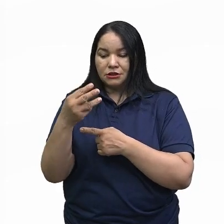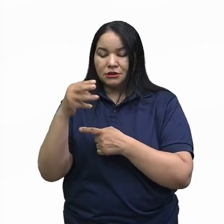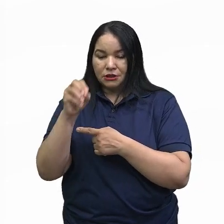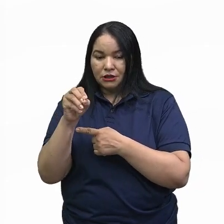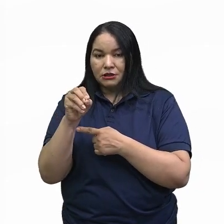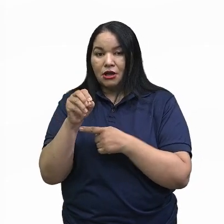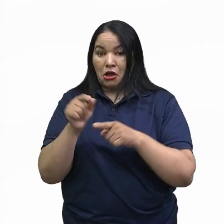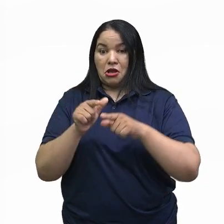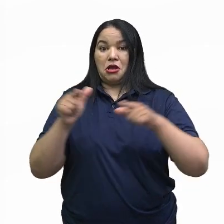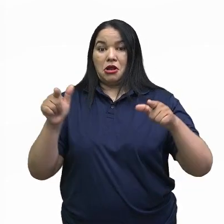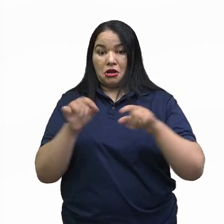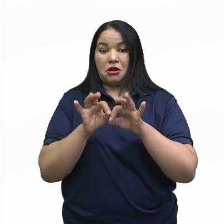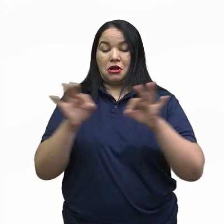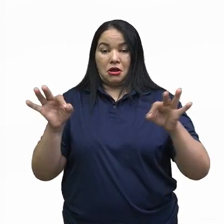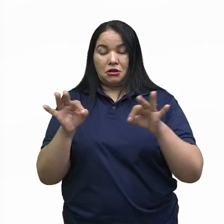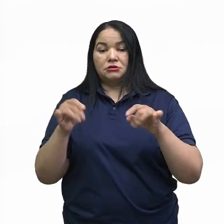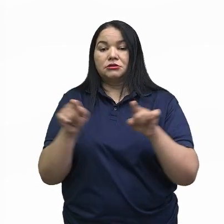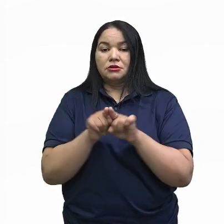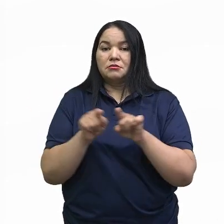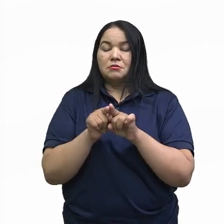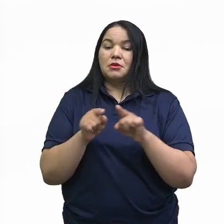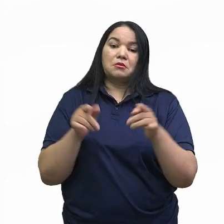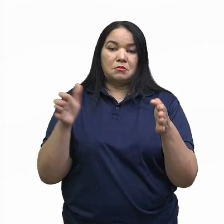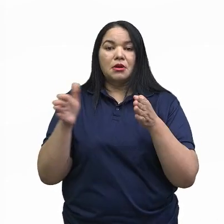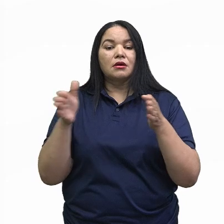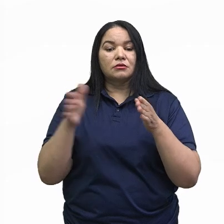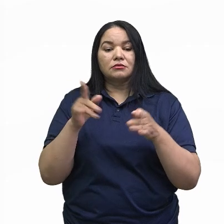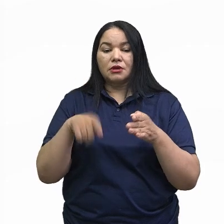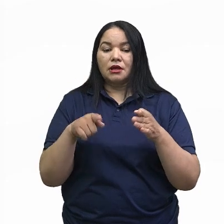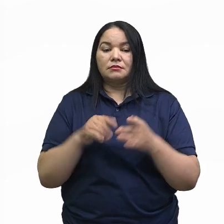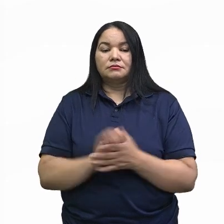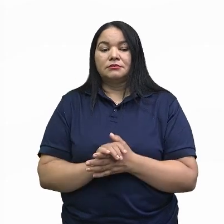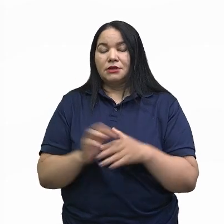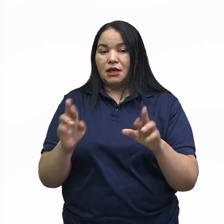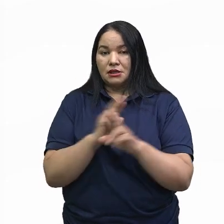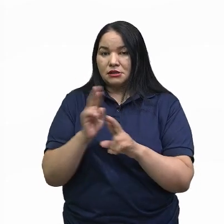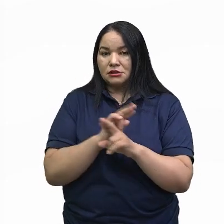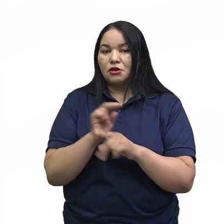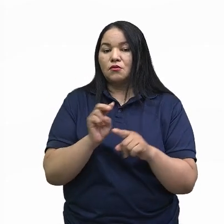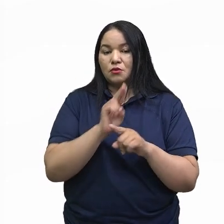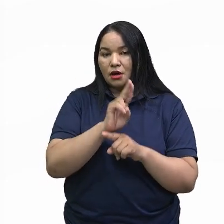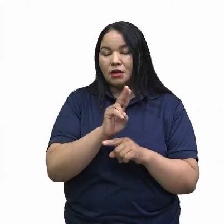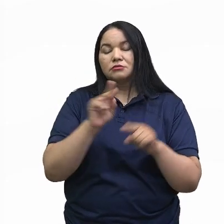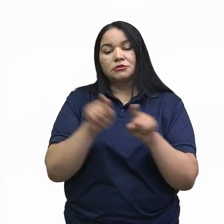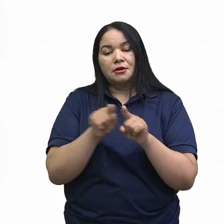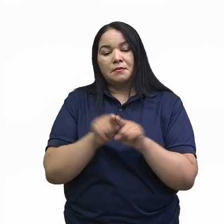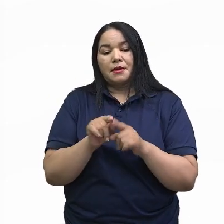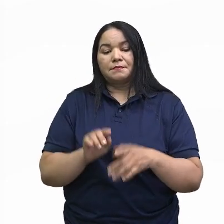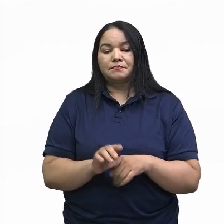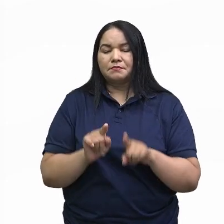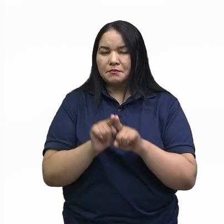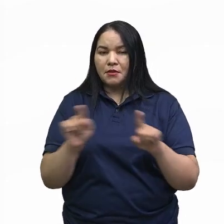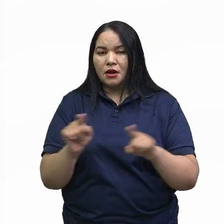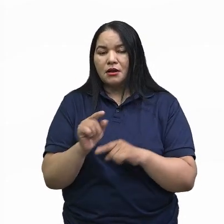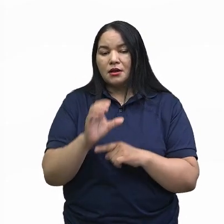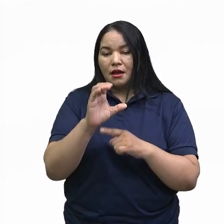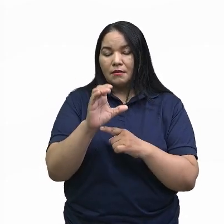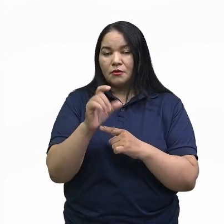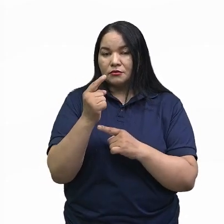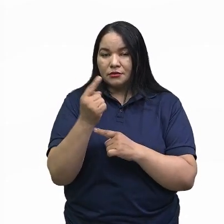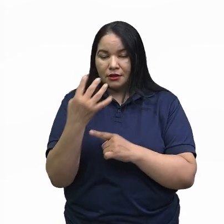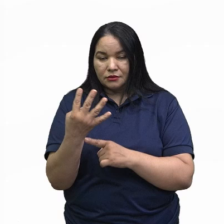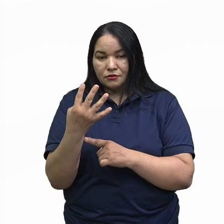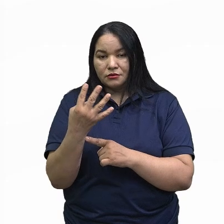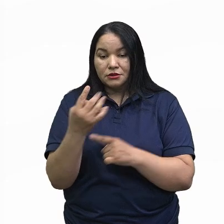lógico, a meia-vida, mas já é bem menor do que em relação ao urânio. No caso do carbono 14, ele tem uma aplicação,